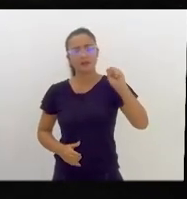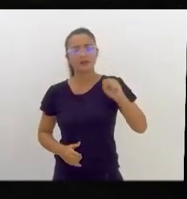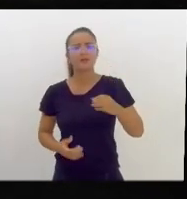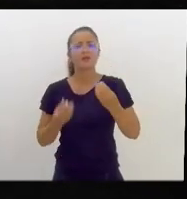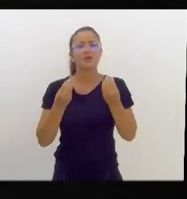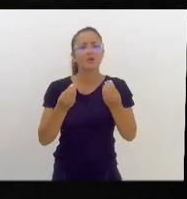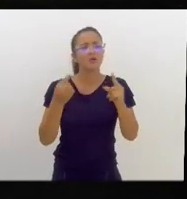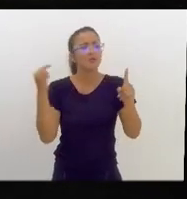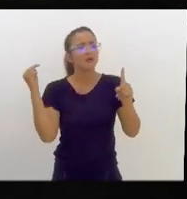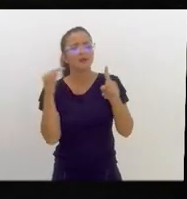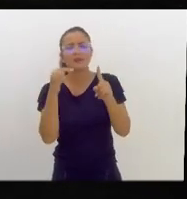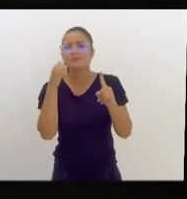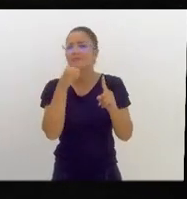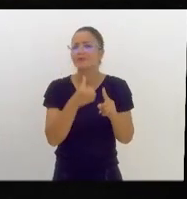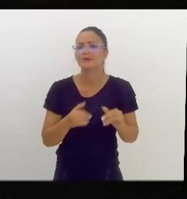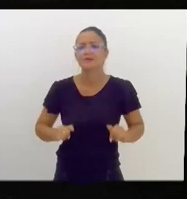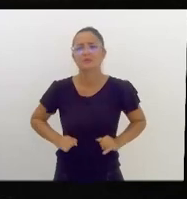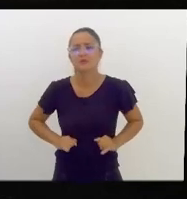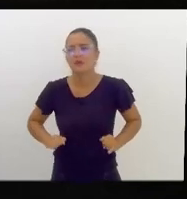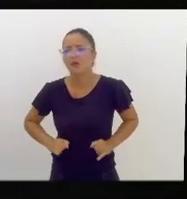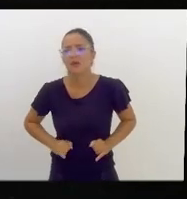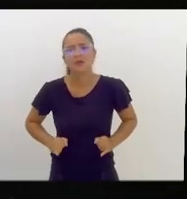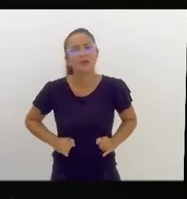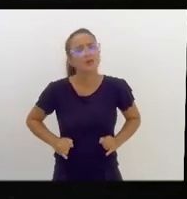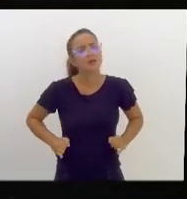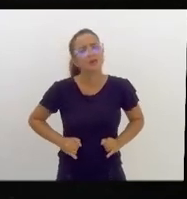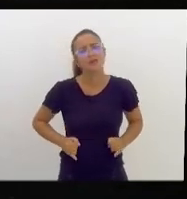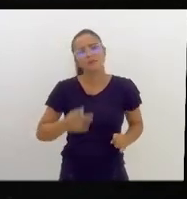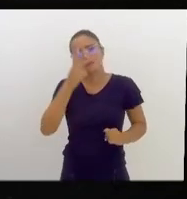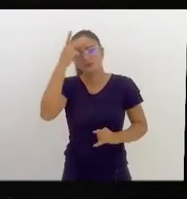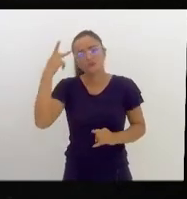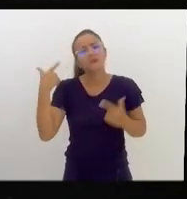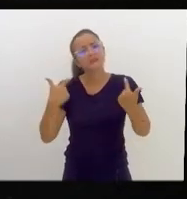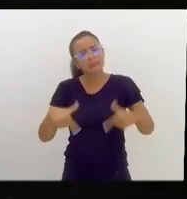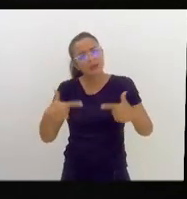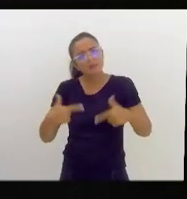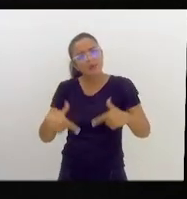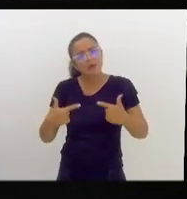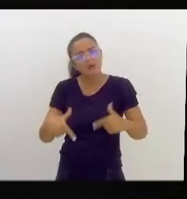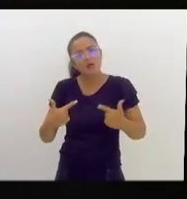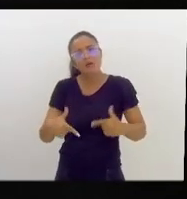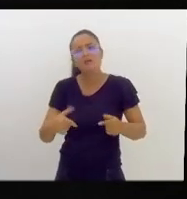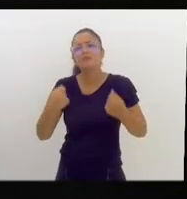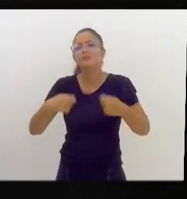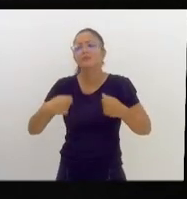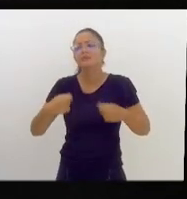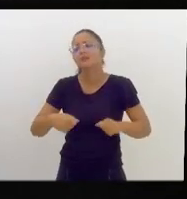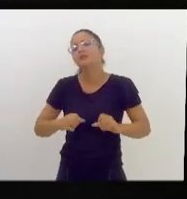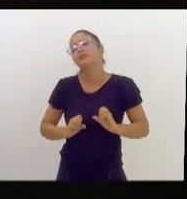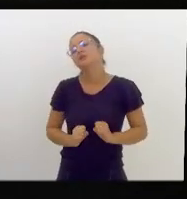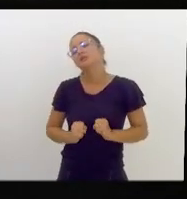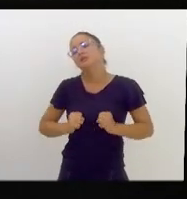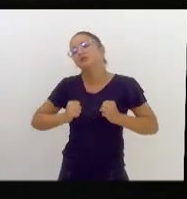ou para qualquer outro trabalhador ou trabalhadora a disposição de estar